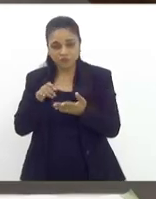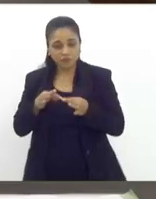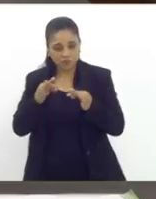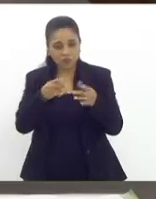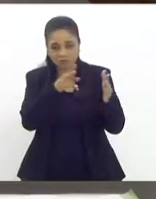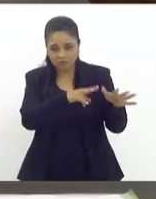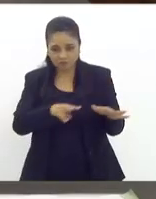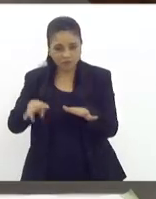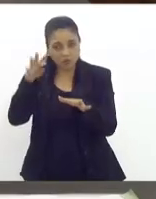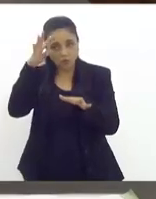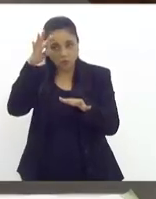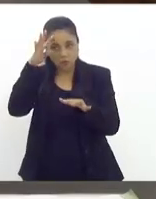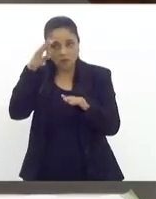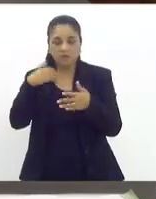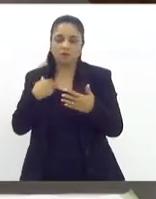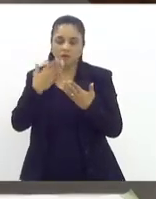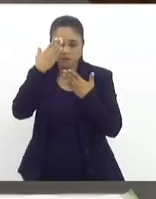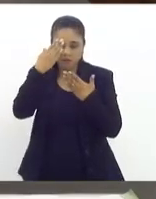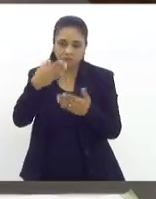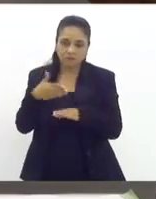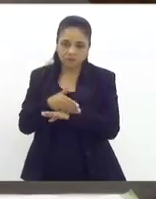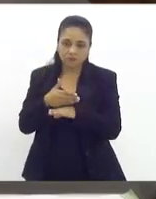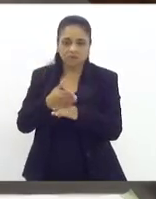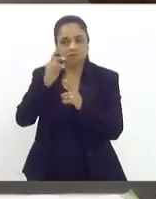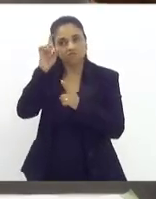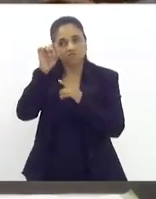Agradeço a sua presença, fiquem com Deus, muito obrigado.